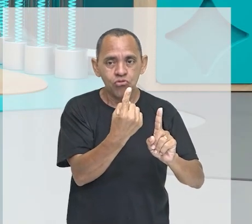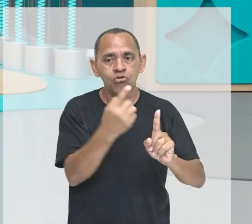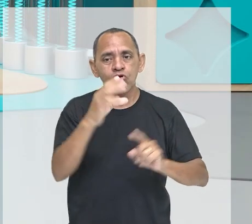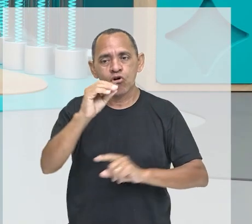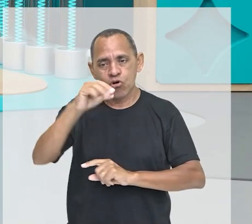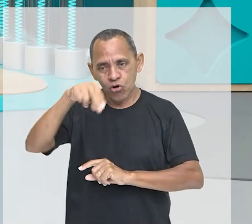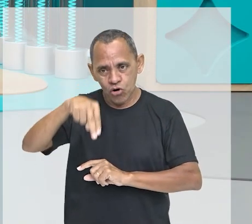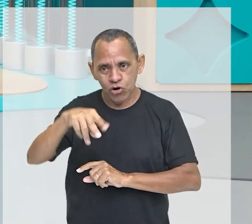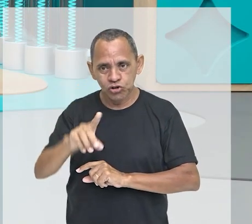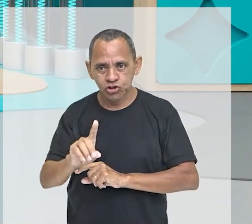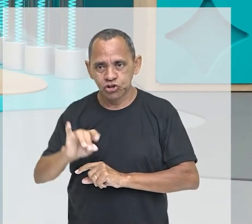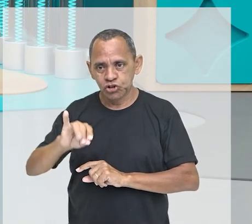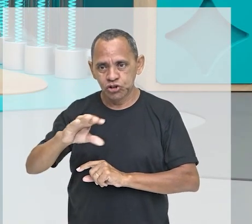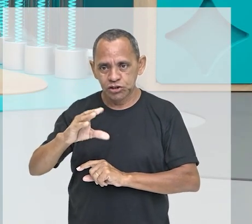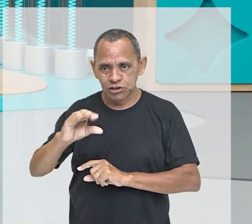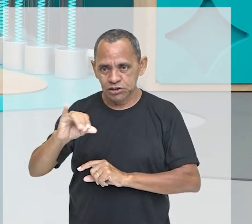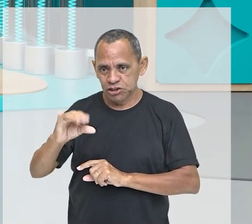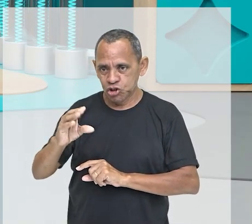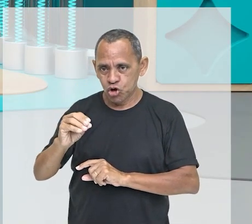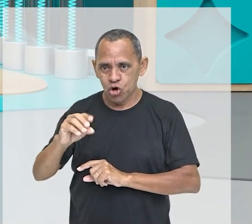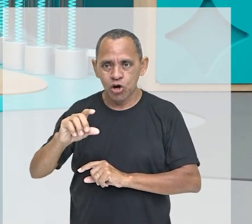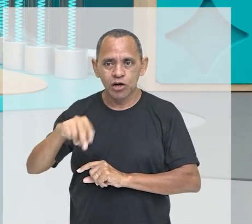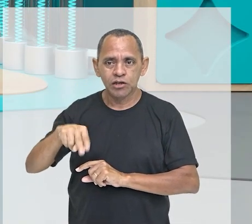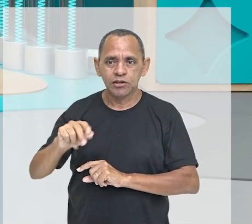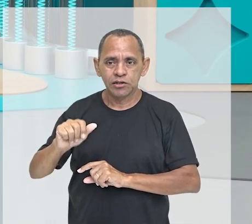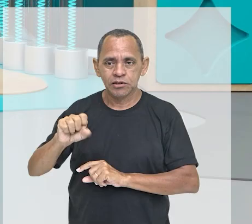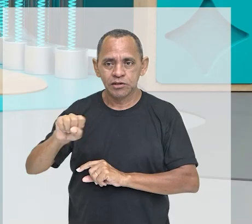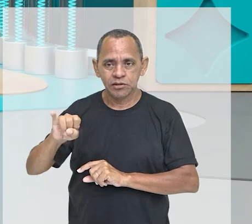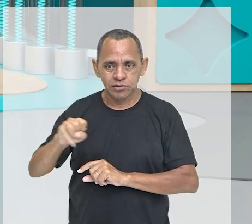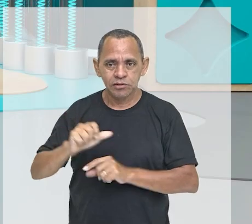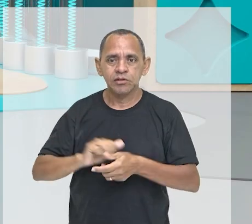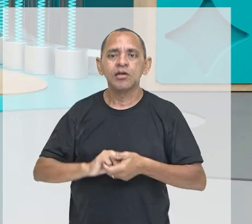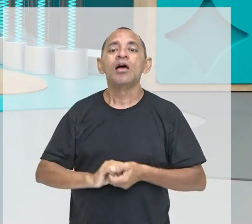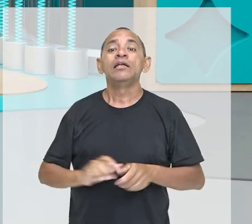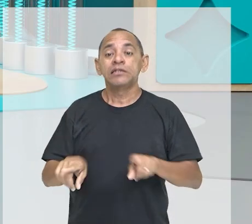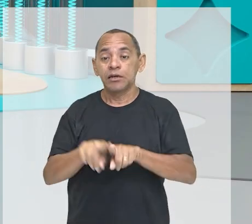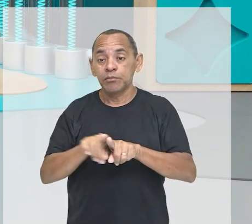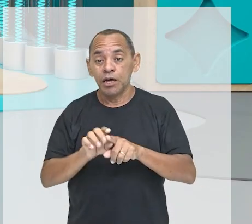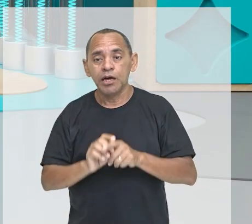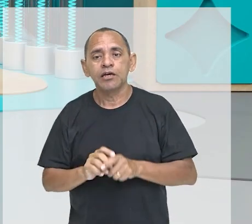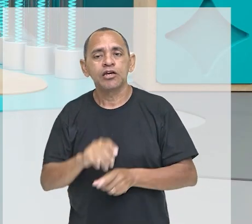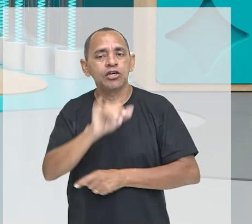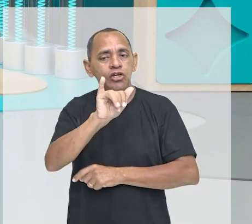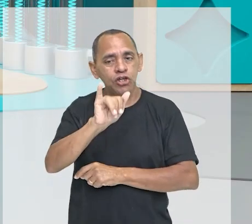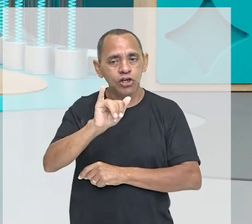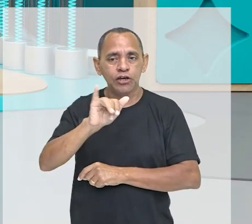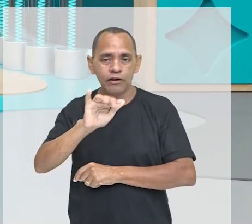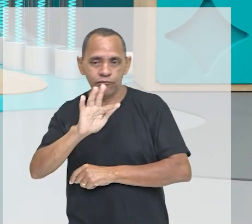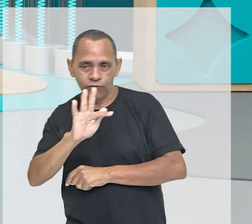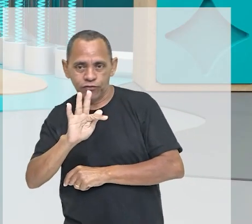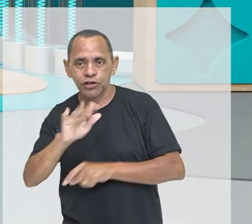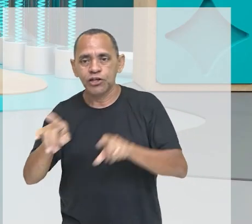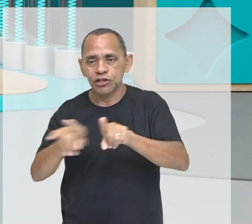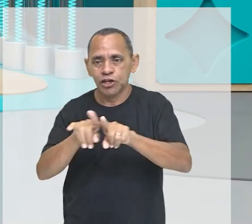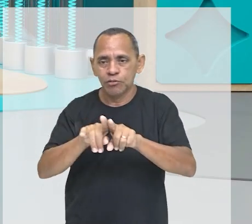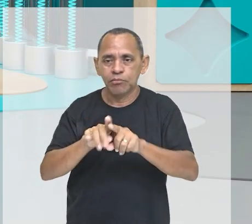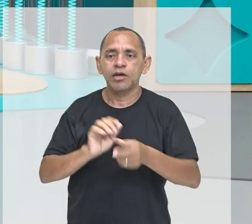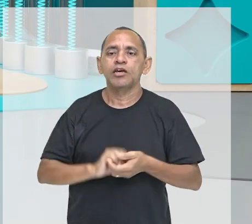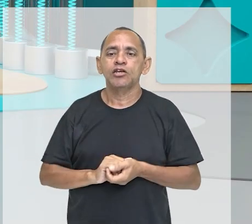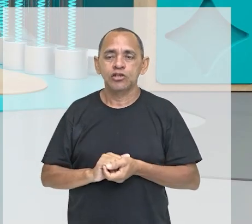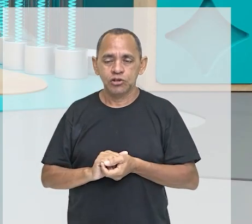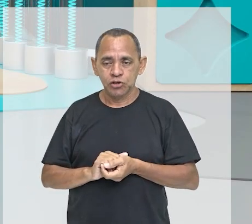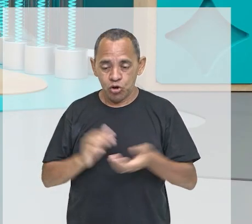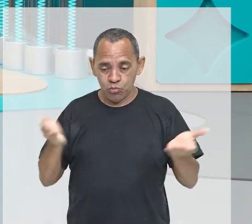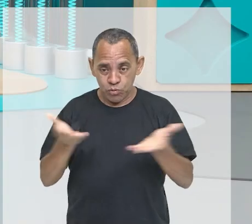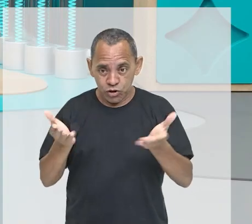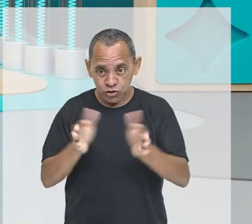condicionais do tipo 1, que vai ser if, simple present, e a consequência vai estar no simple future, ou seja,